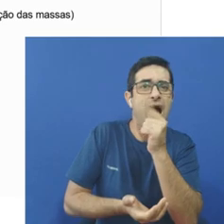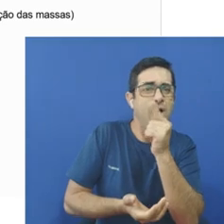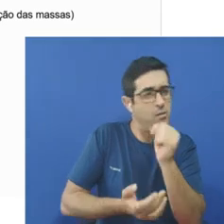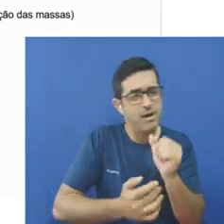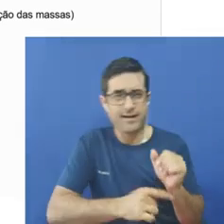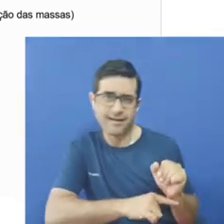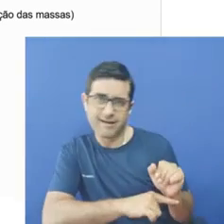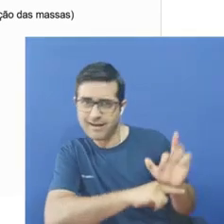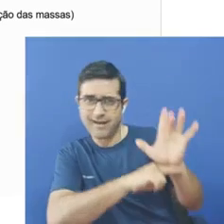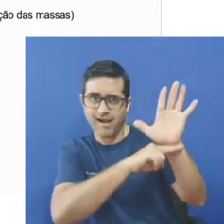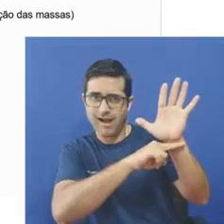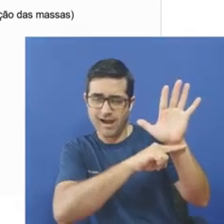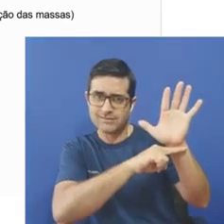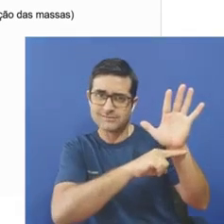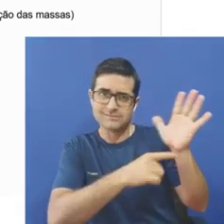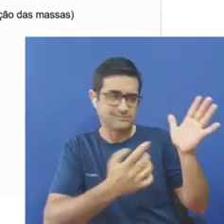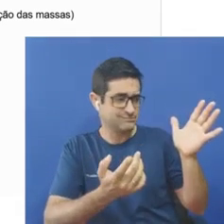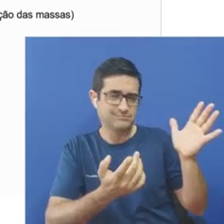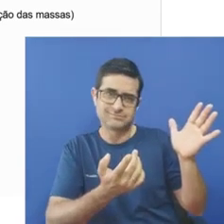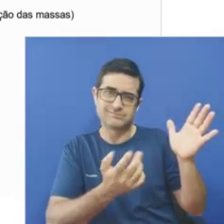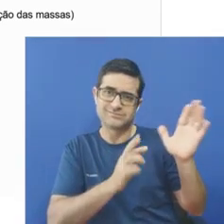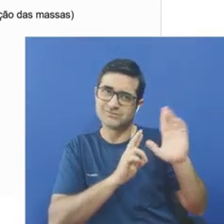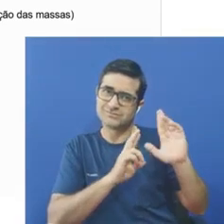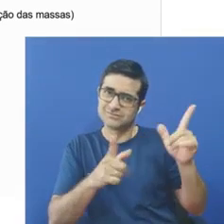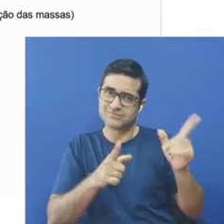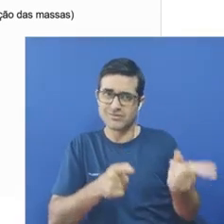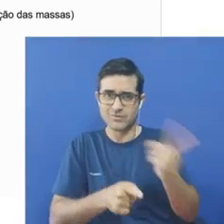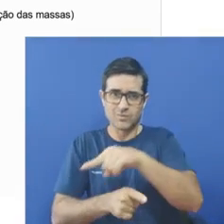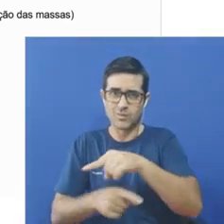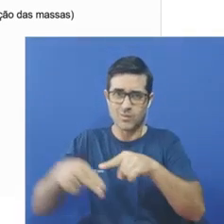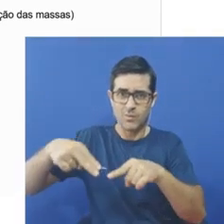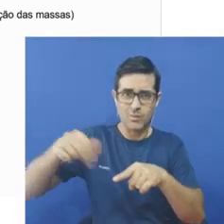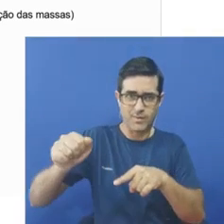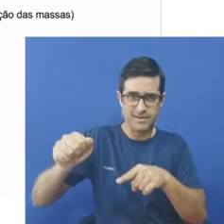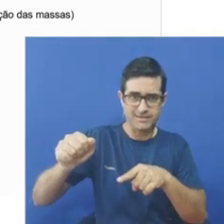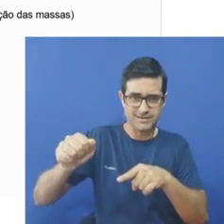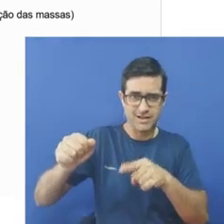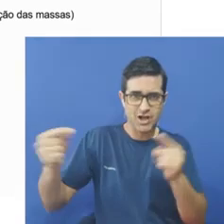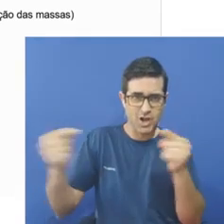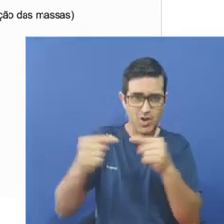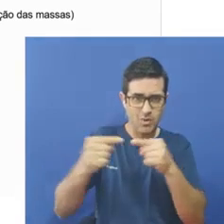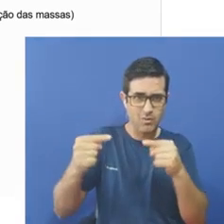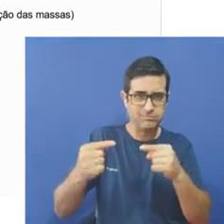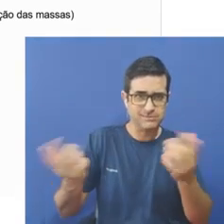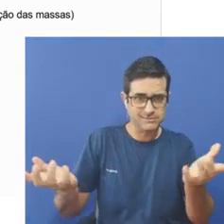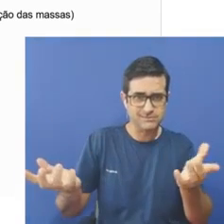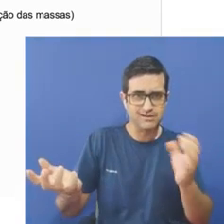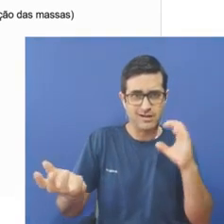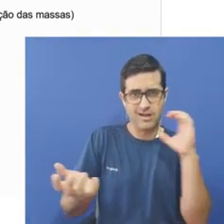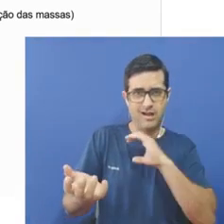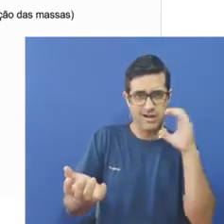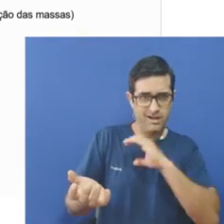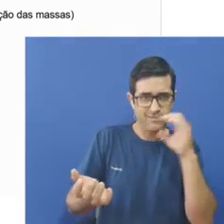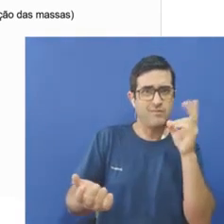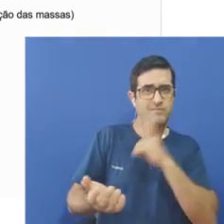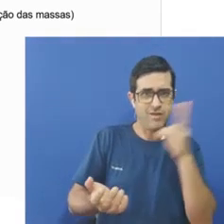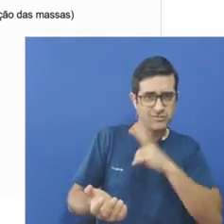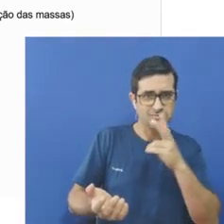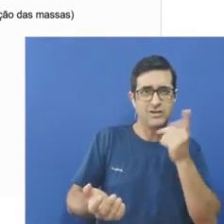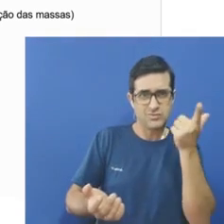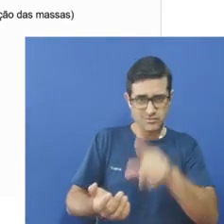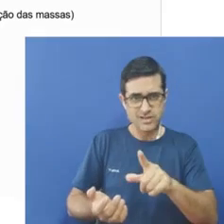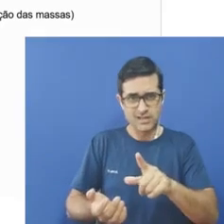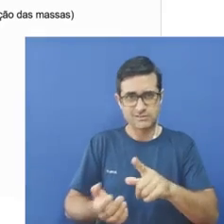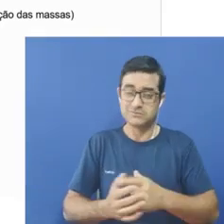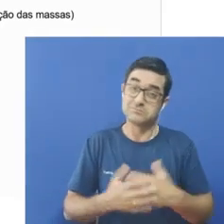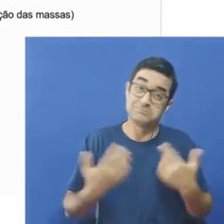para reagir com sódio, será que eu teria a mesma velocidade, a mesma quantidade de produto formado? Não